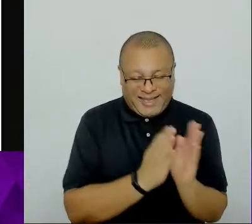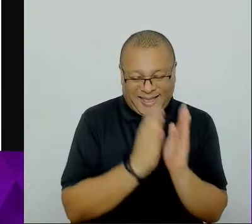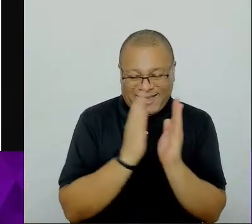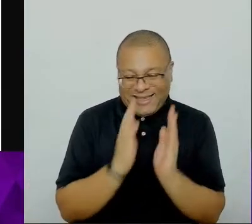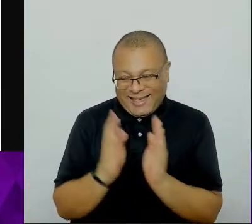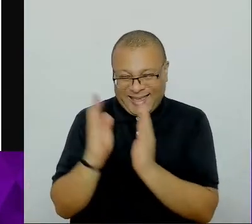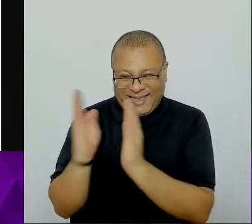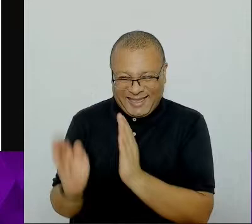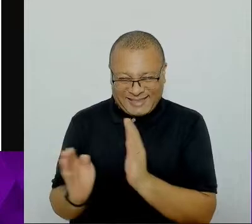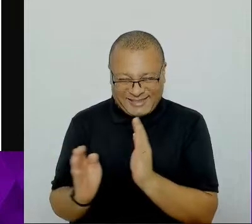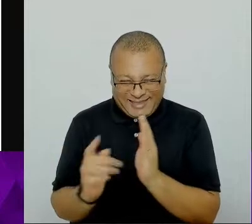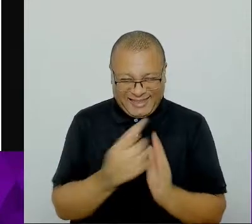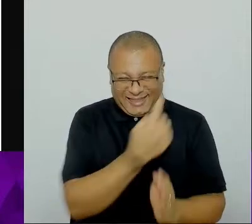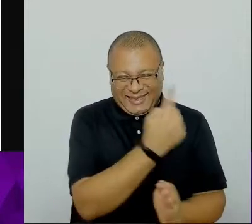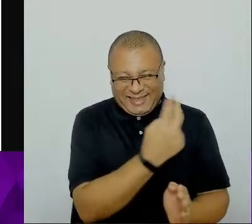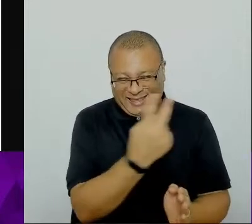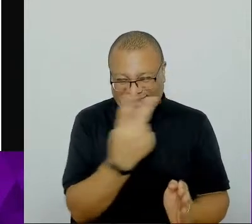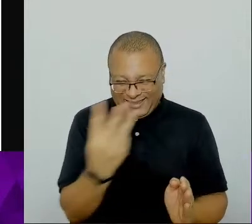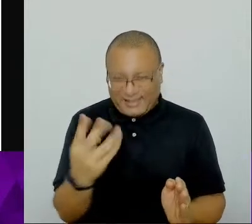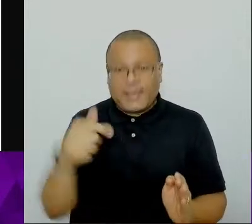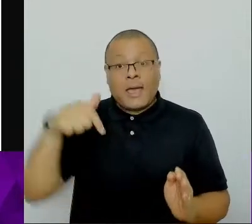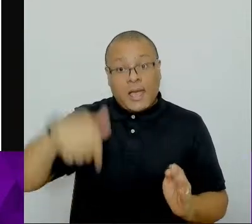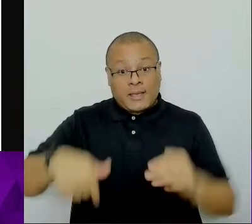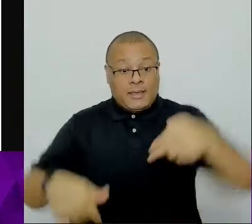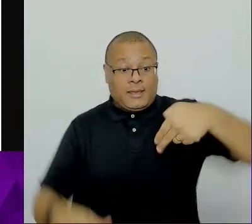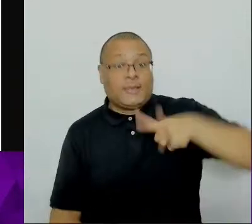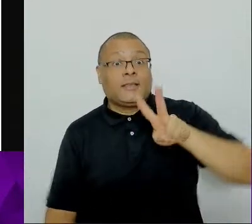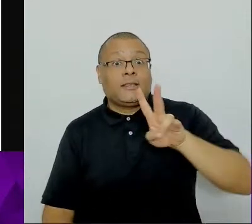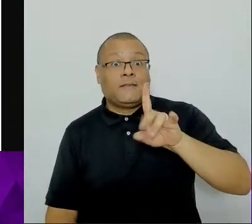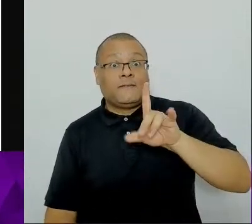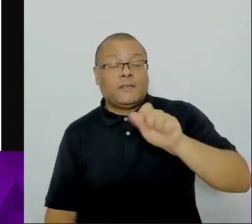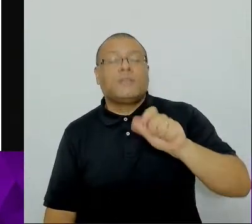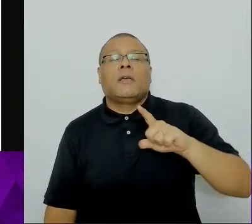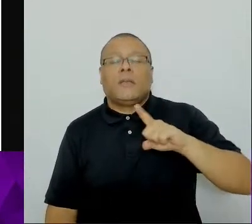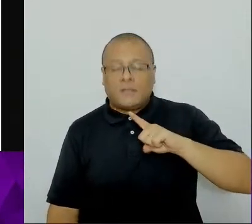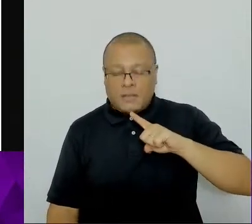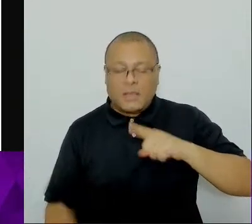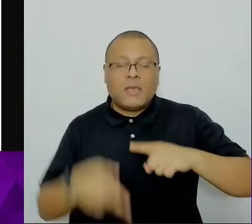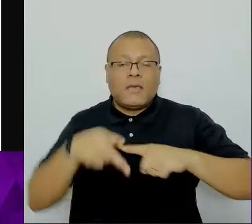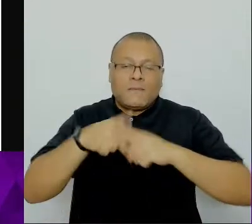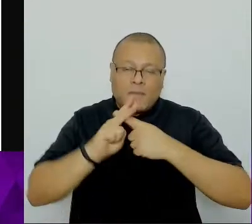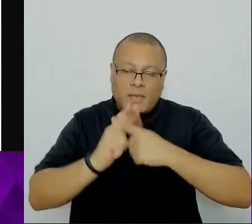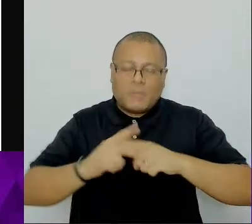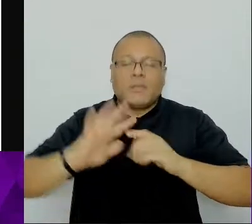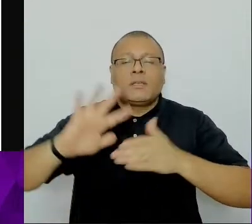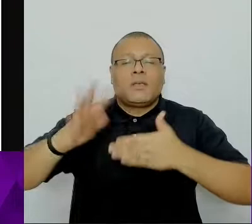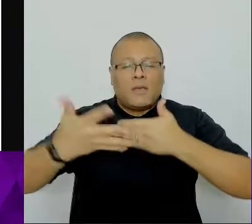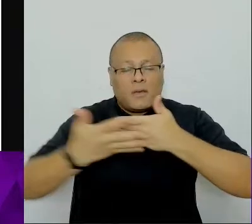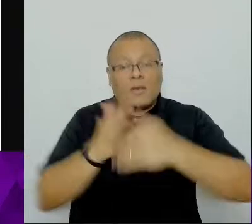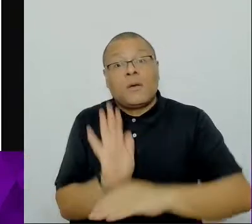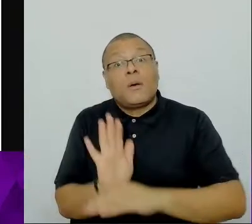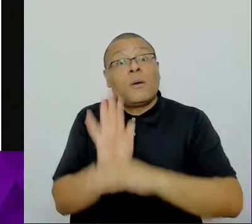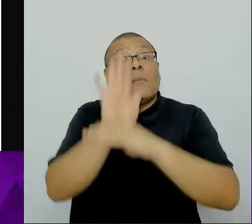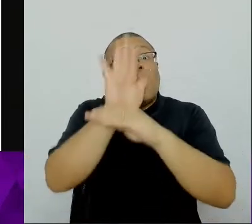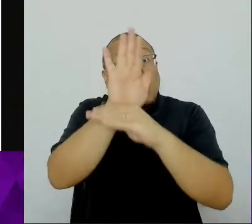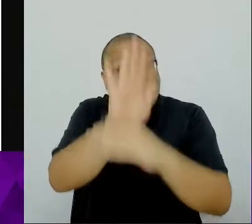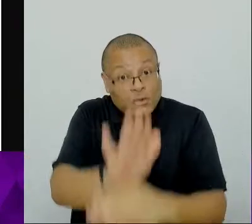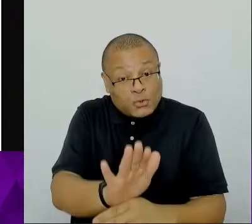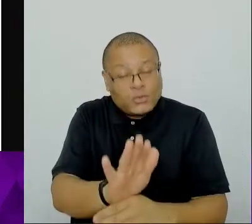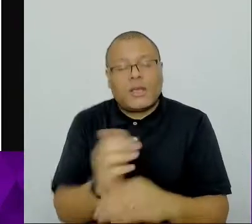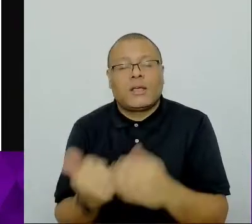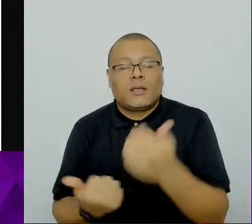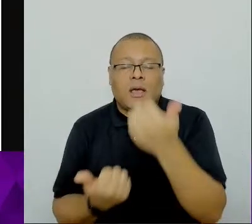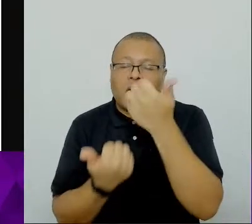a gente tem várias ferramentas aqui, frameworks e ferramentas para auxiliar